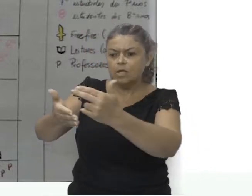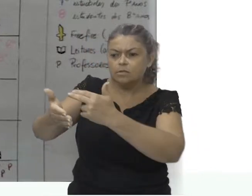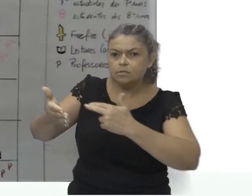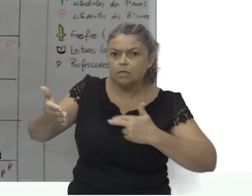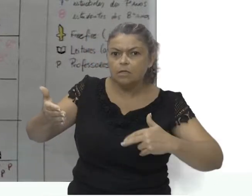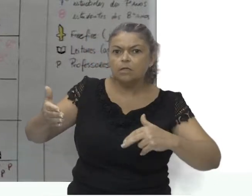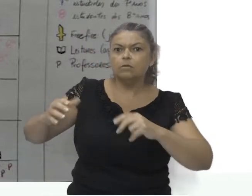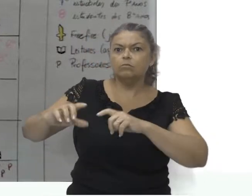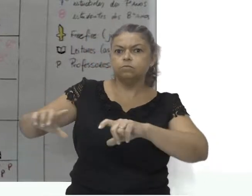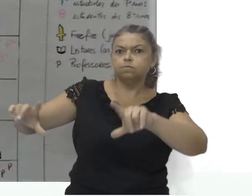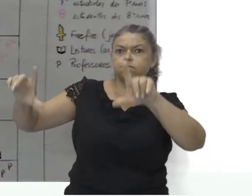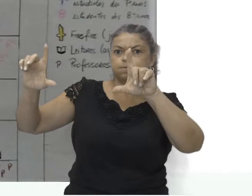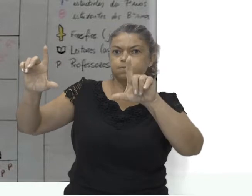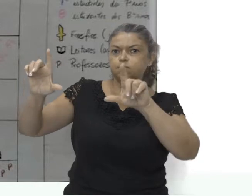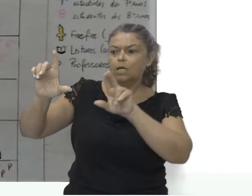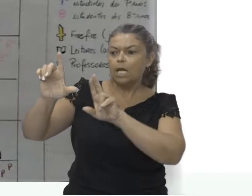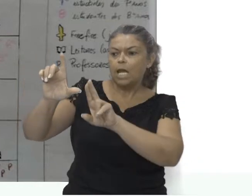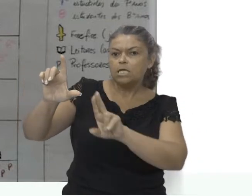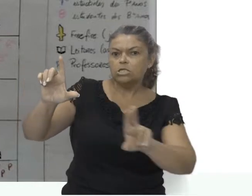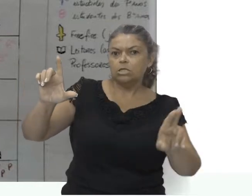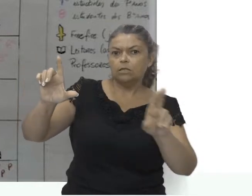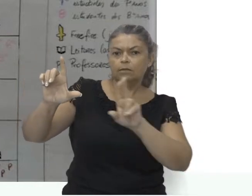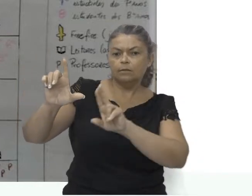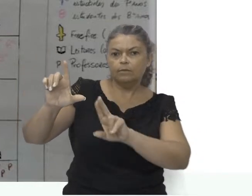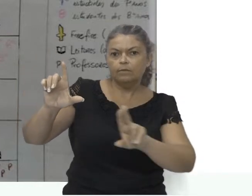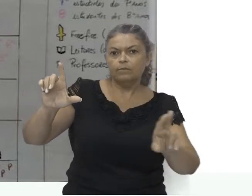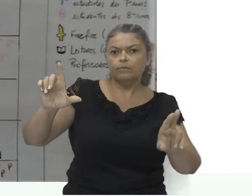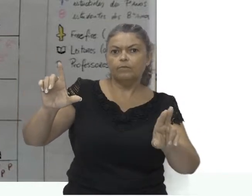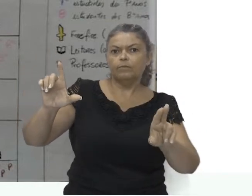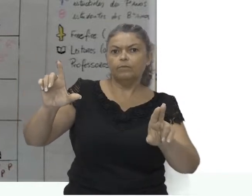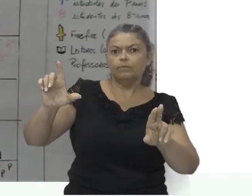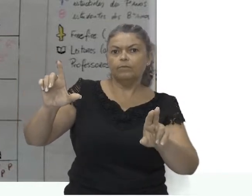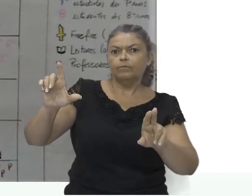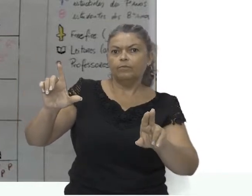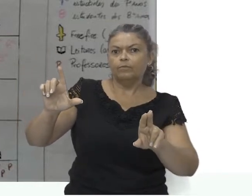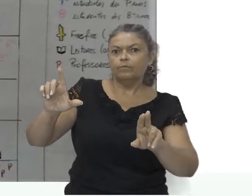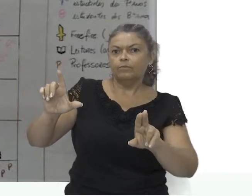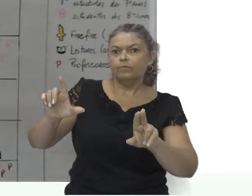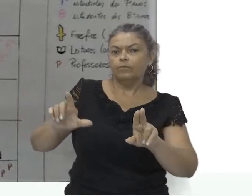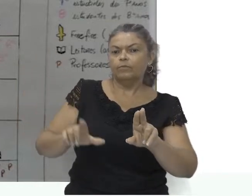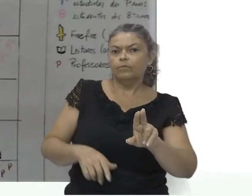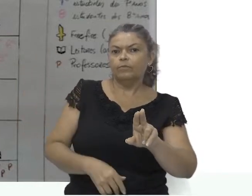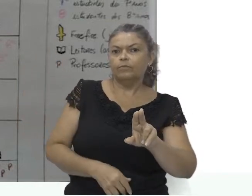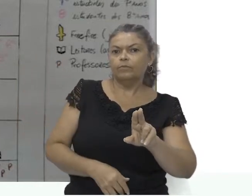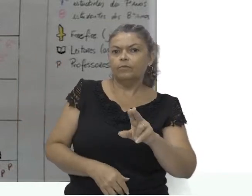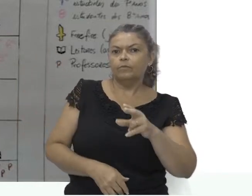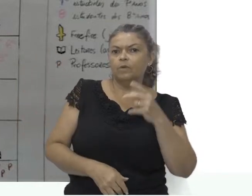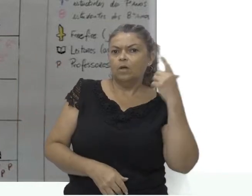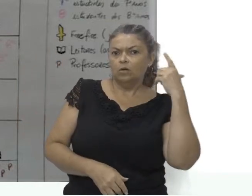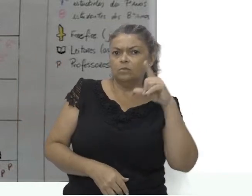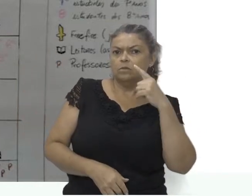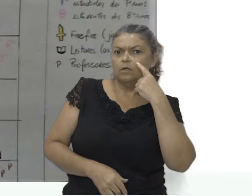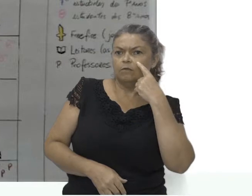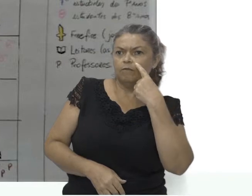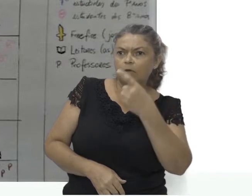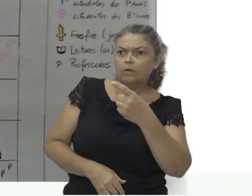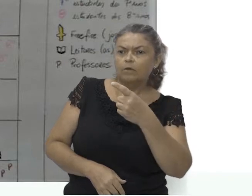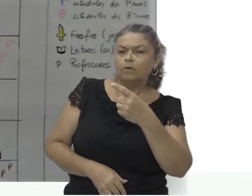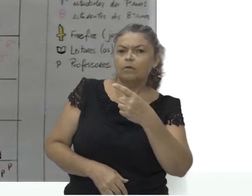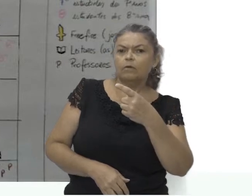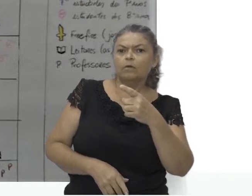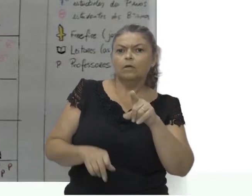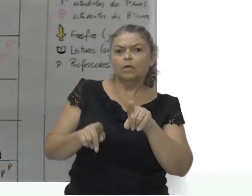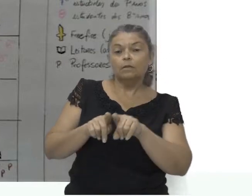uma legenda, né? Não sei se vocês estão conseguindo observar direito, mas ele colocou aí